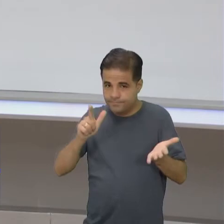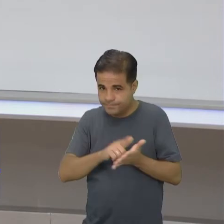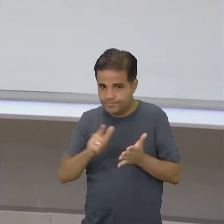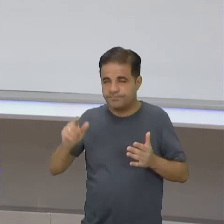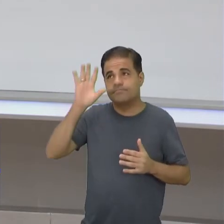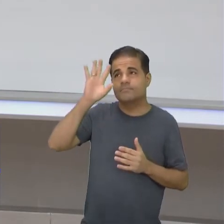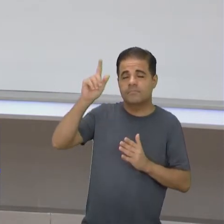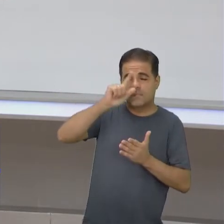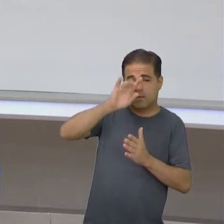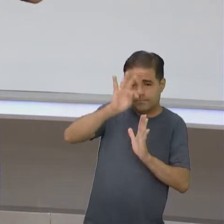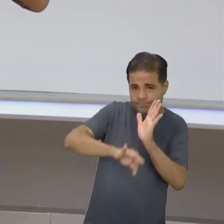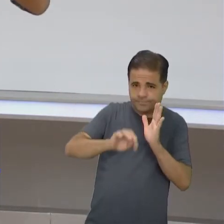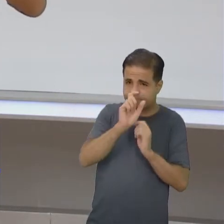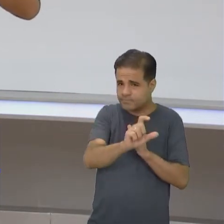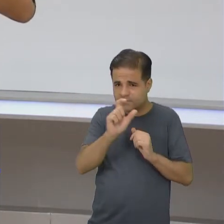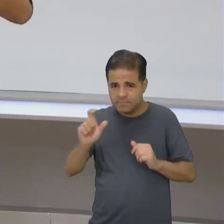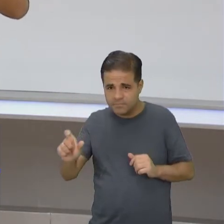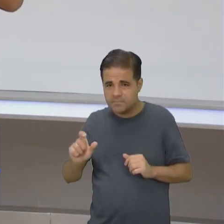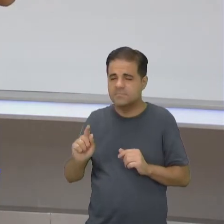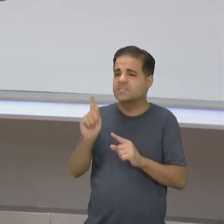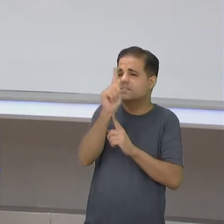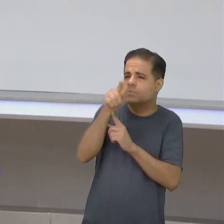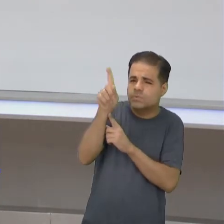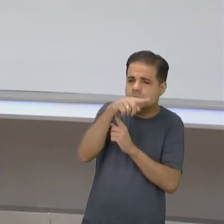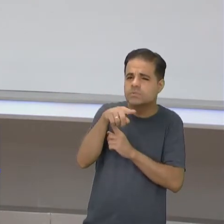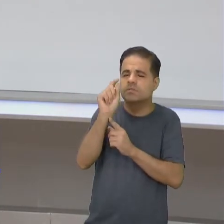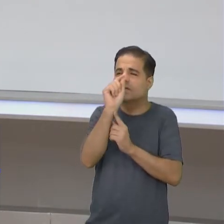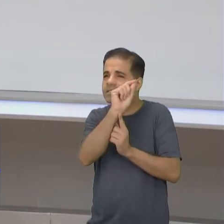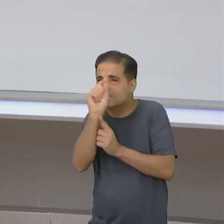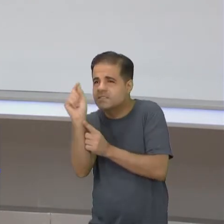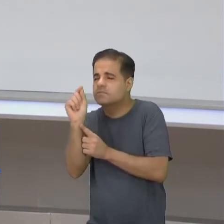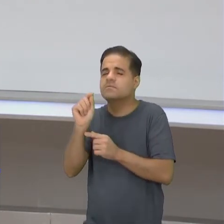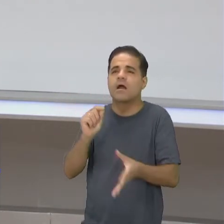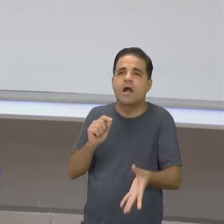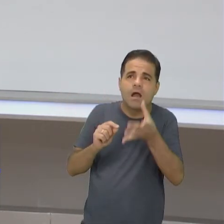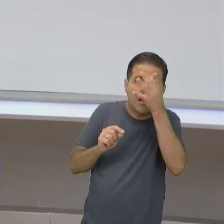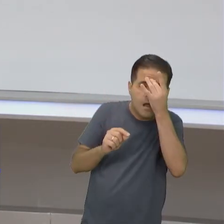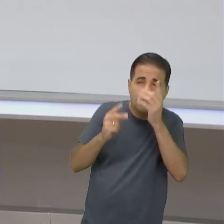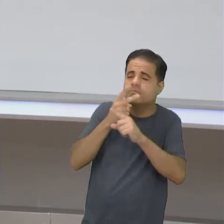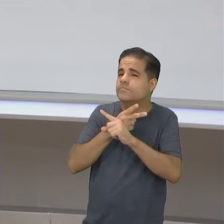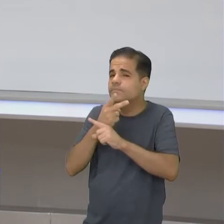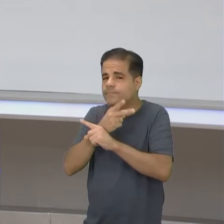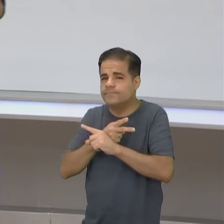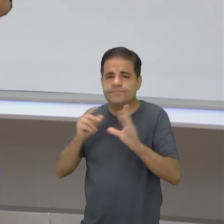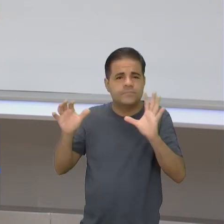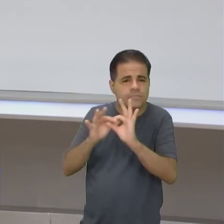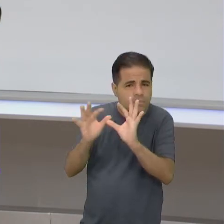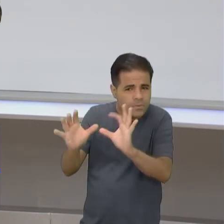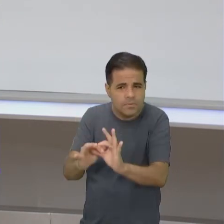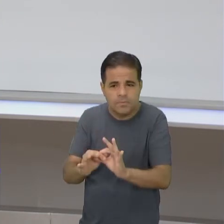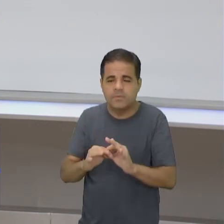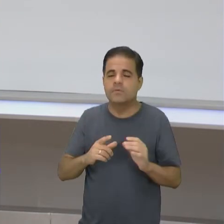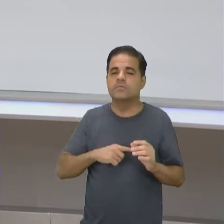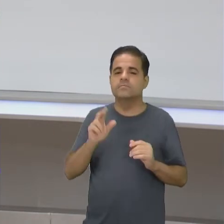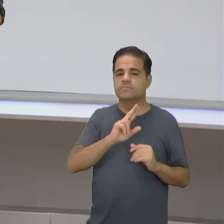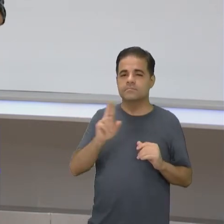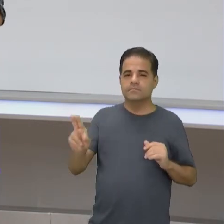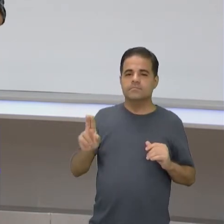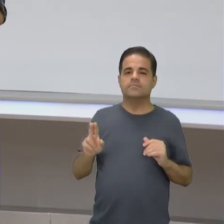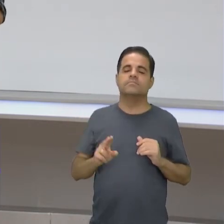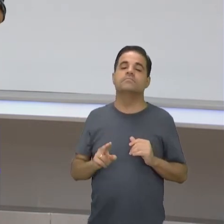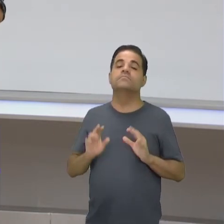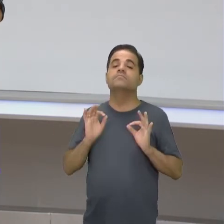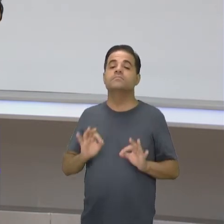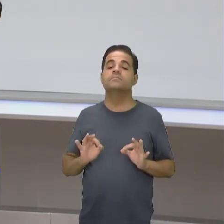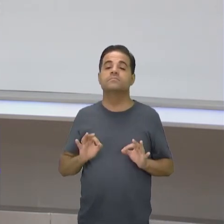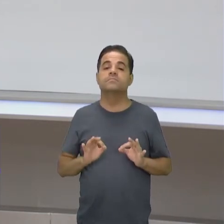no texto com várias palavras? Você sublinha, você marca, você procura conexões. Tem até um nome para isso. O nome